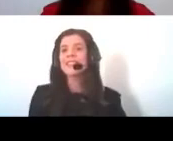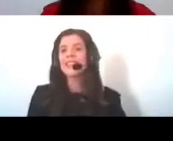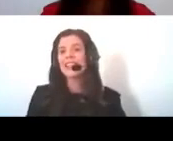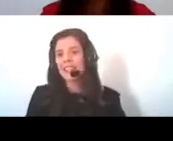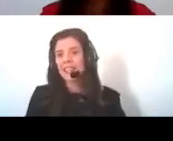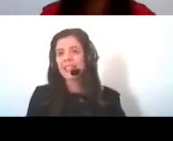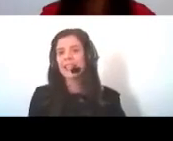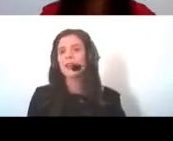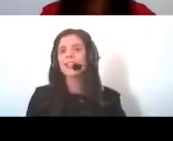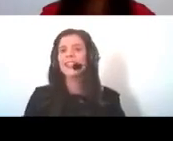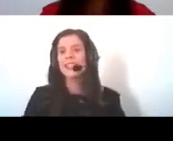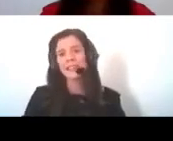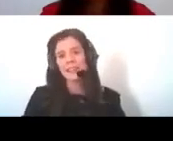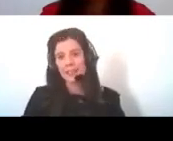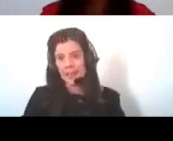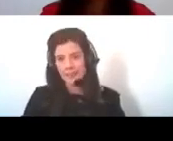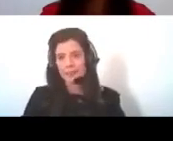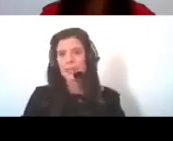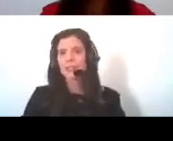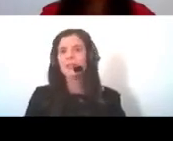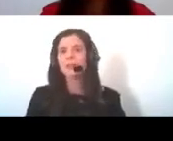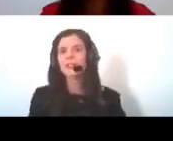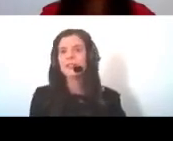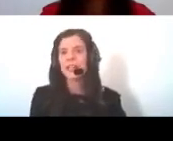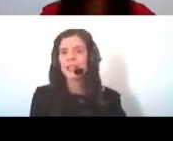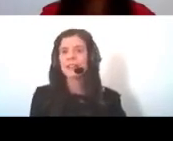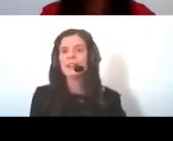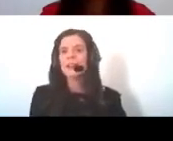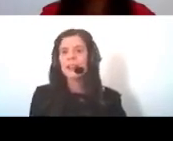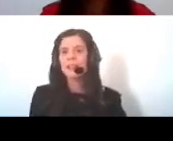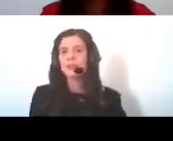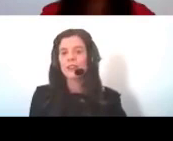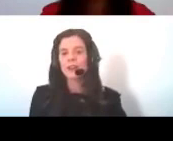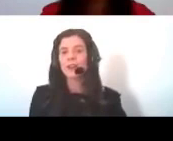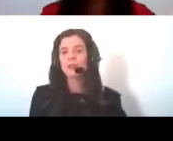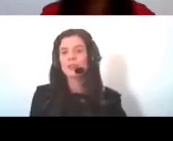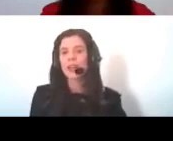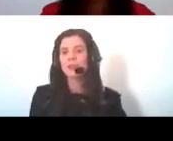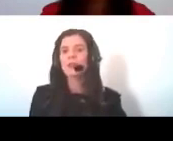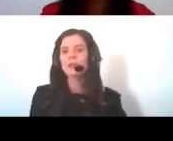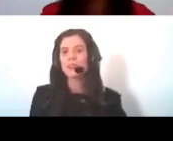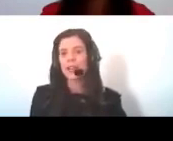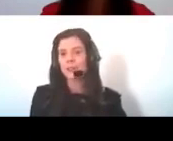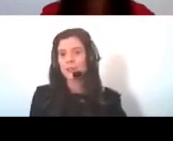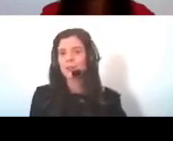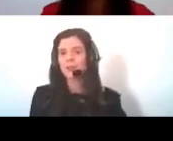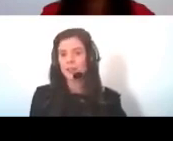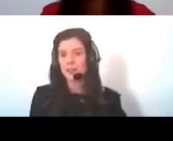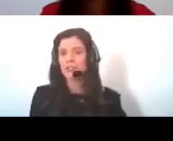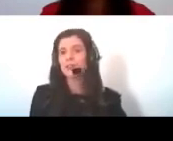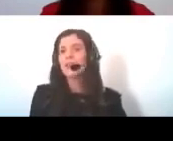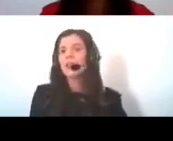regime CLT, ele recolhe INSS. Então, a maior diferença entre os cargos comissionados e